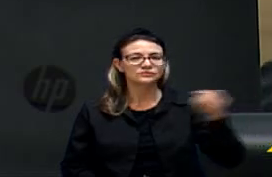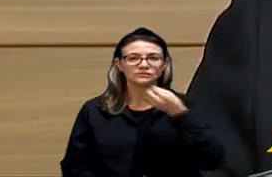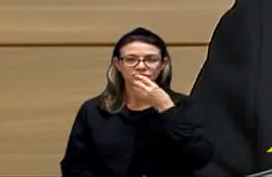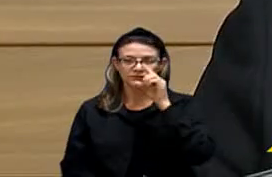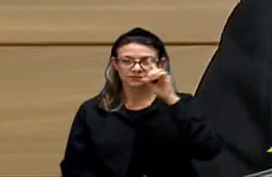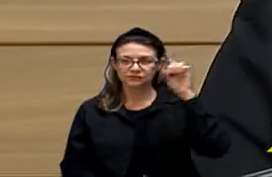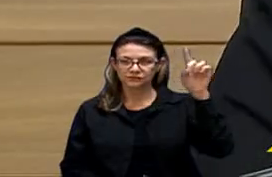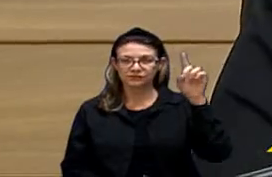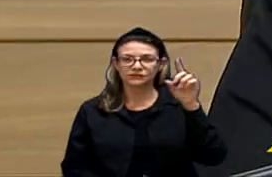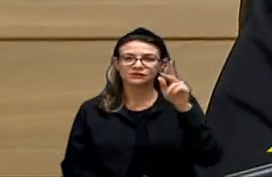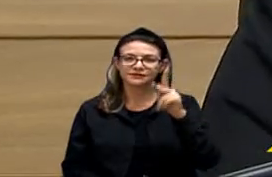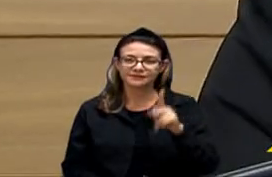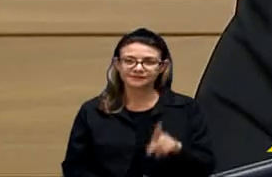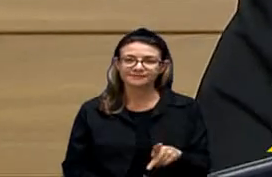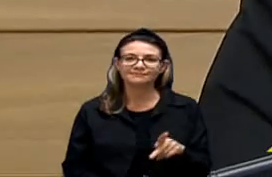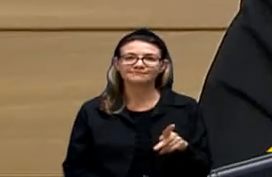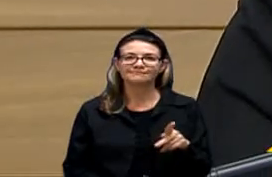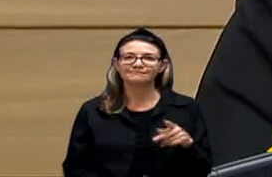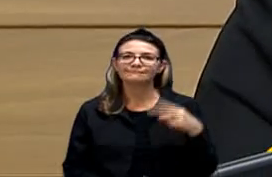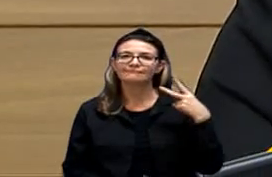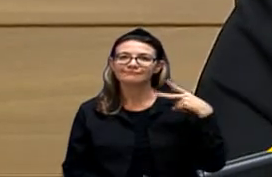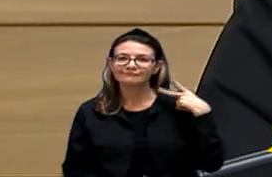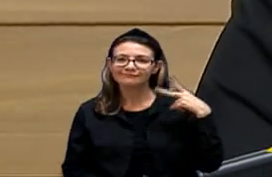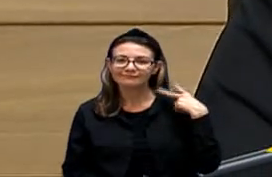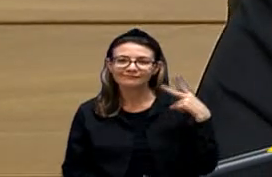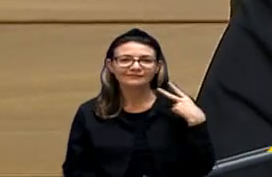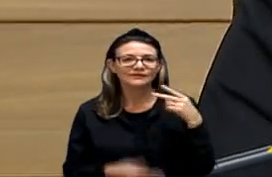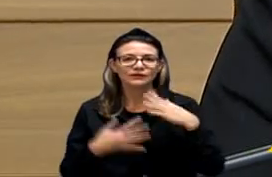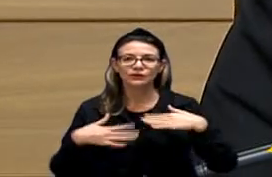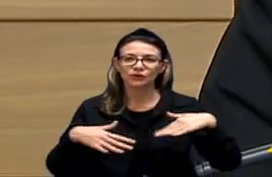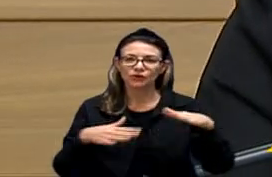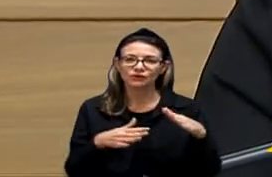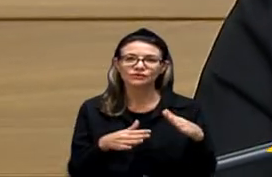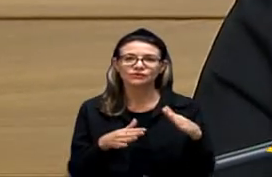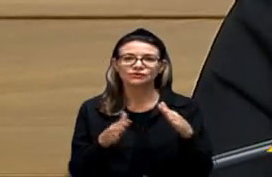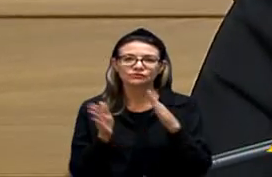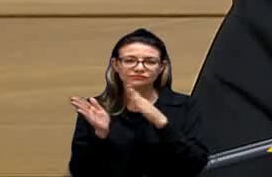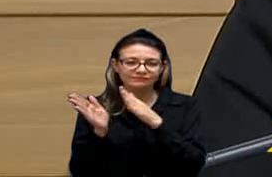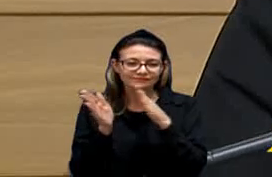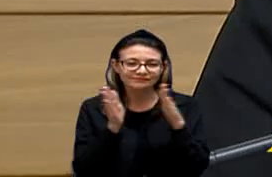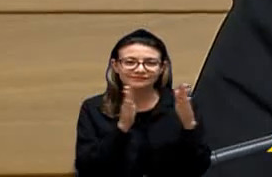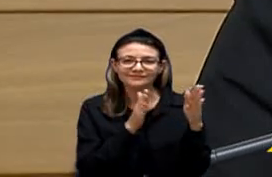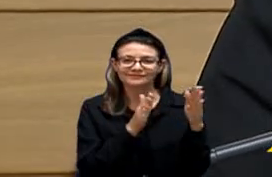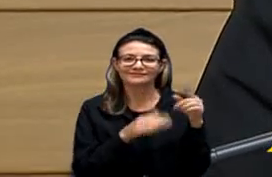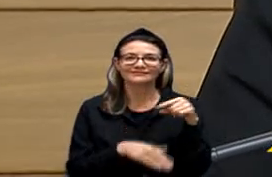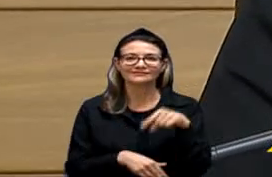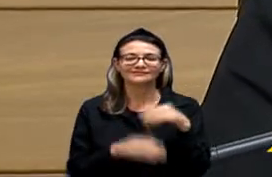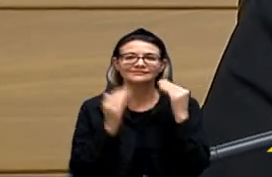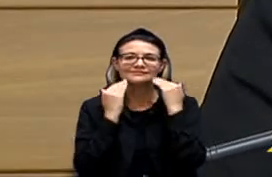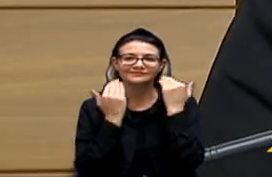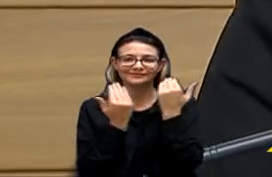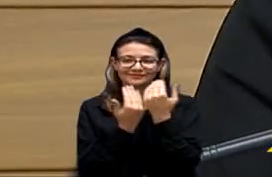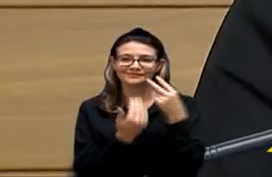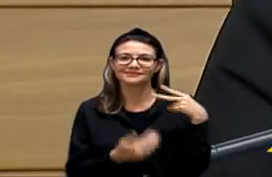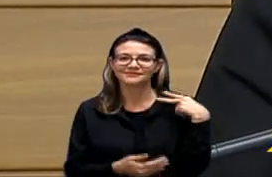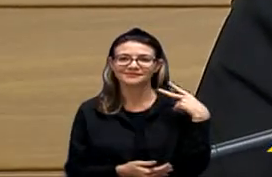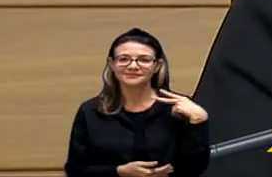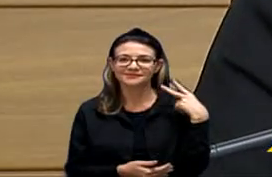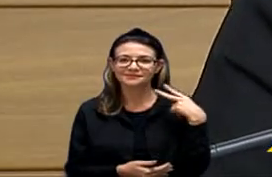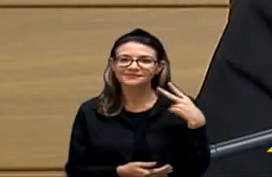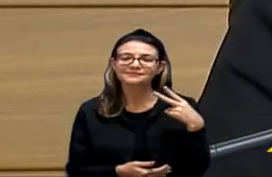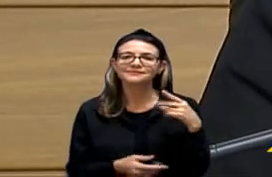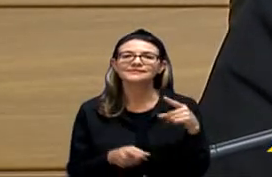Bom dia nobres vereadores e nobres vereadoras e todos que nos assistem aqui na galeria da Câmara Municipal e também nos